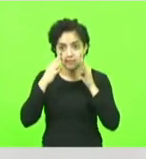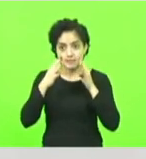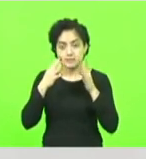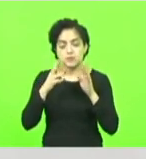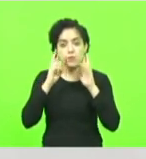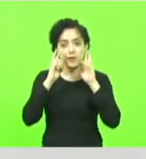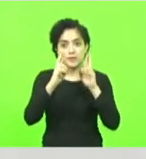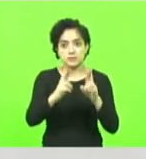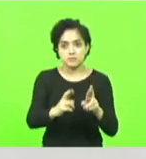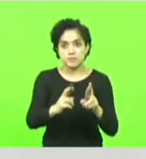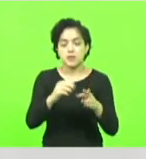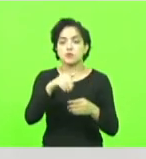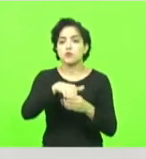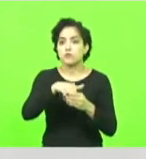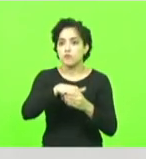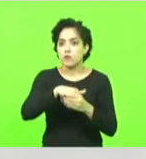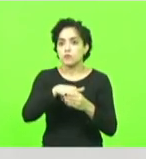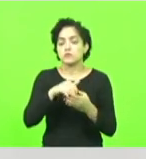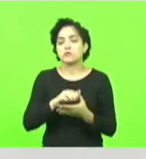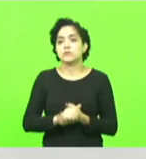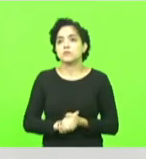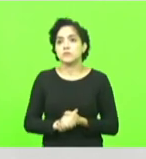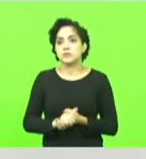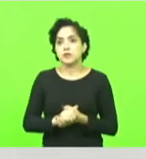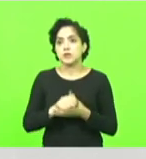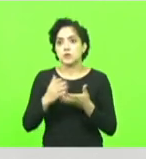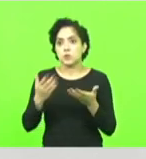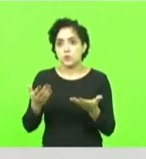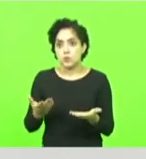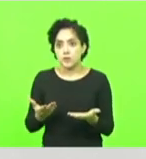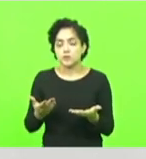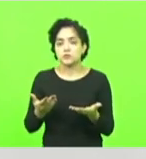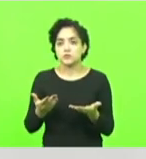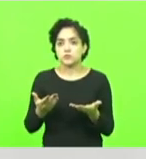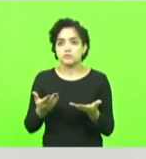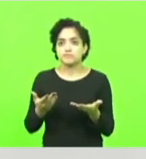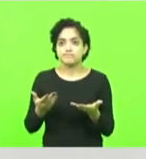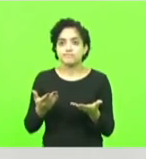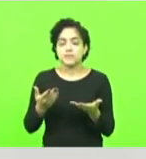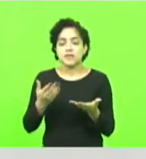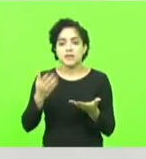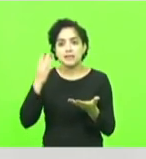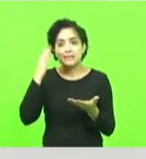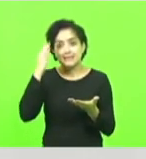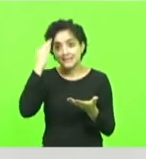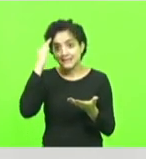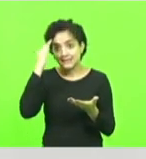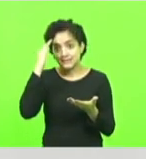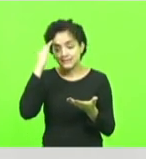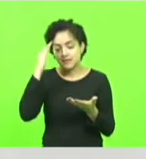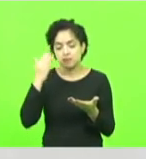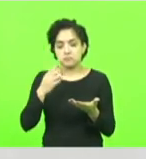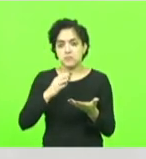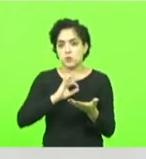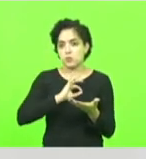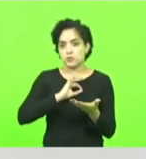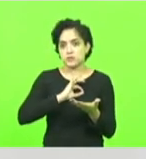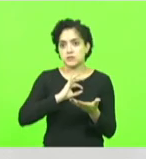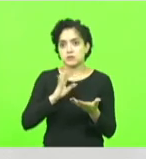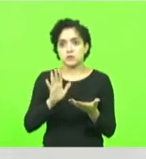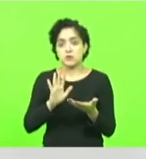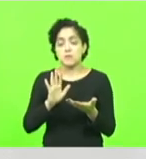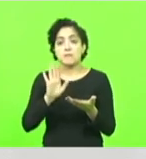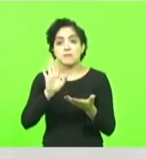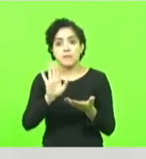respeito e o nosso voto favorável. Né, quando a gente entra um pouquinho aqui, tem um vislumbre da realidade, não sou policial militar, mas tem um vislumbre